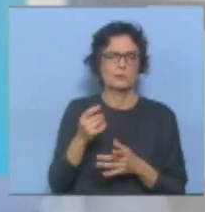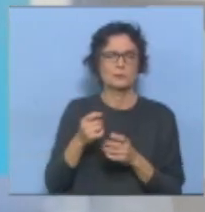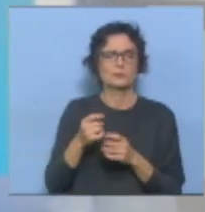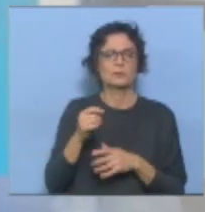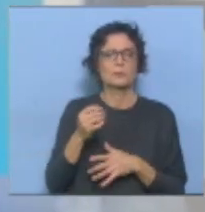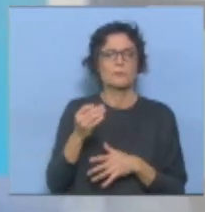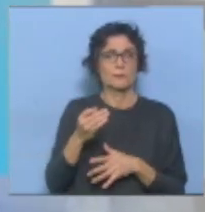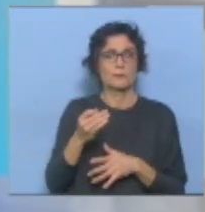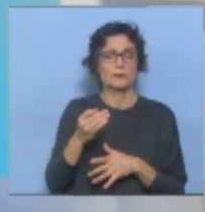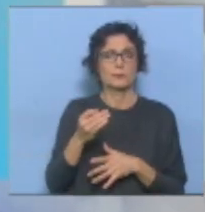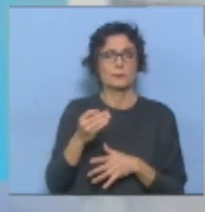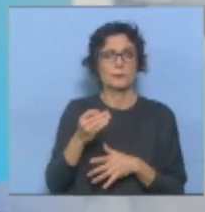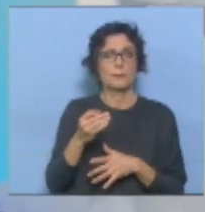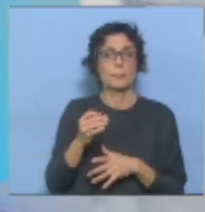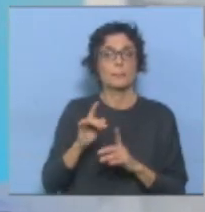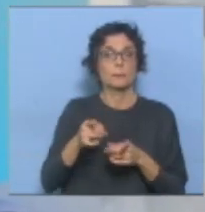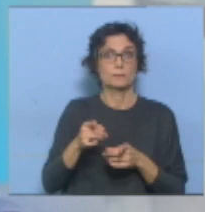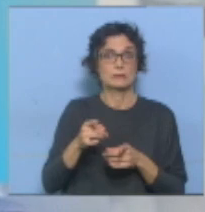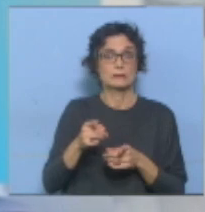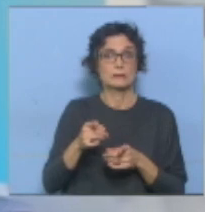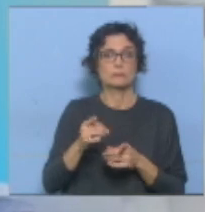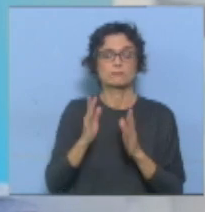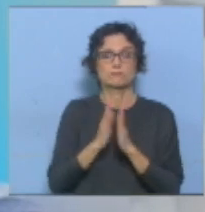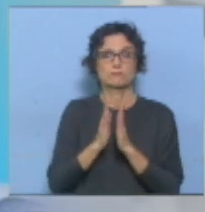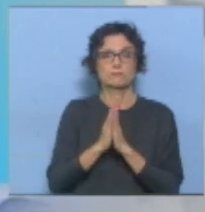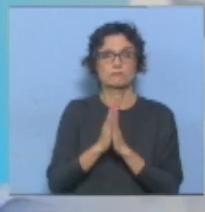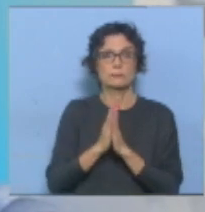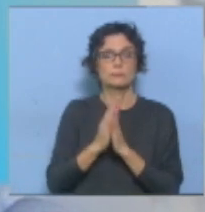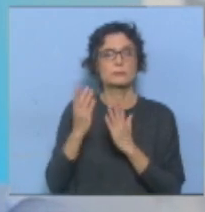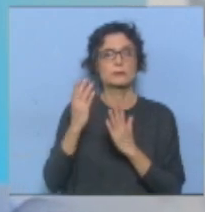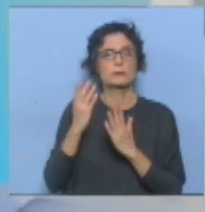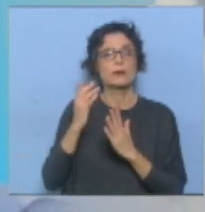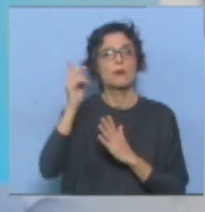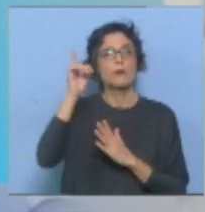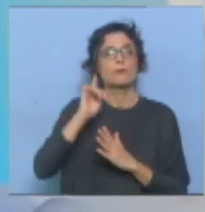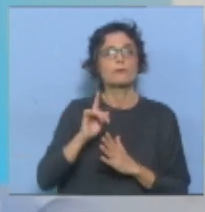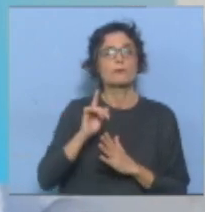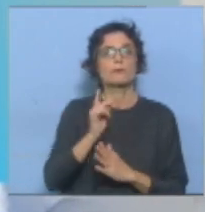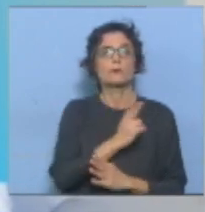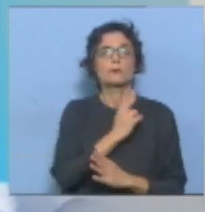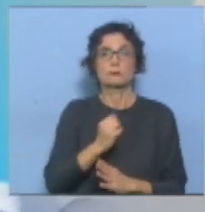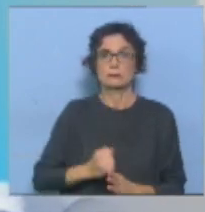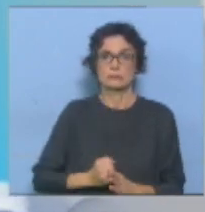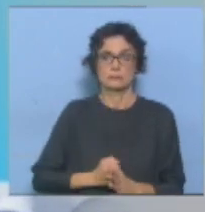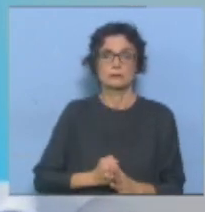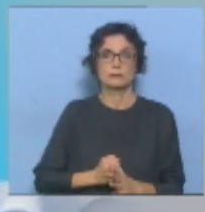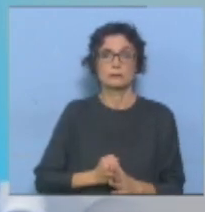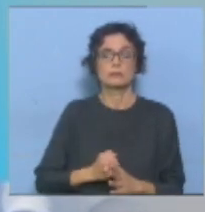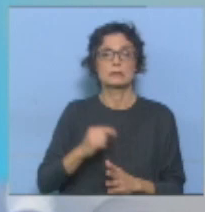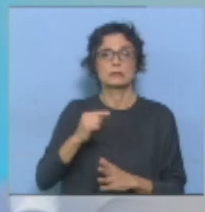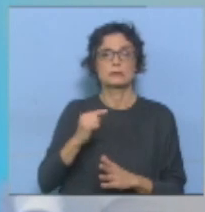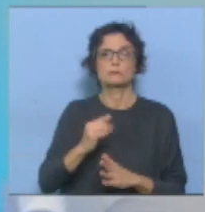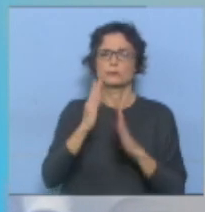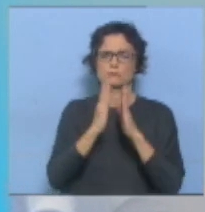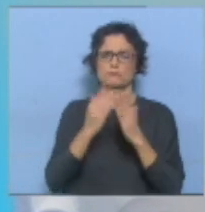encontramos, vai iniciar-se a sessão comemorativa do Dia da Universidade Católica, com a sessão